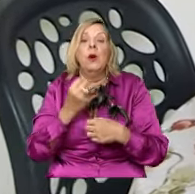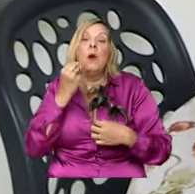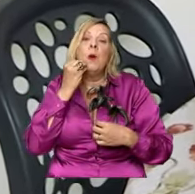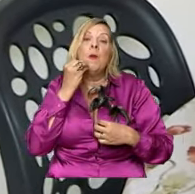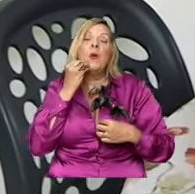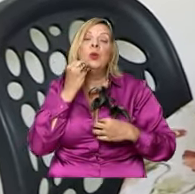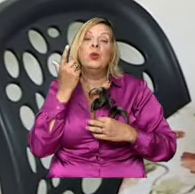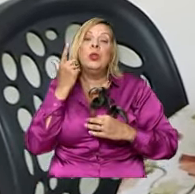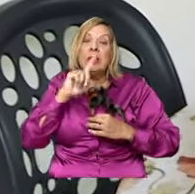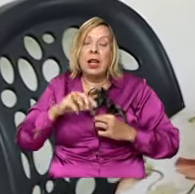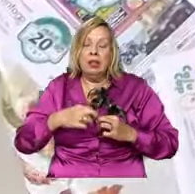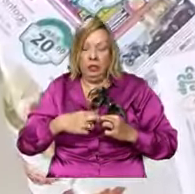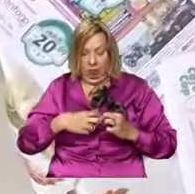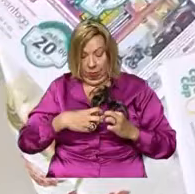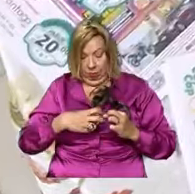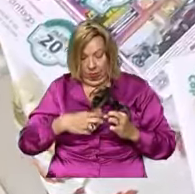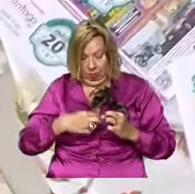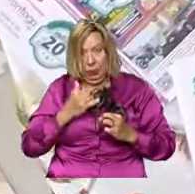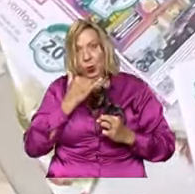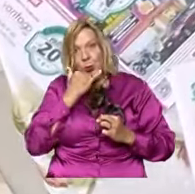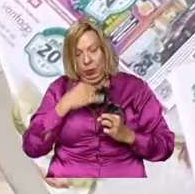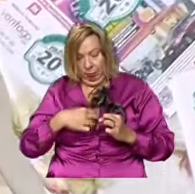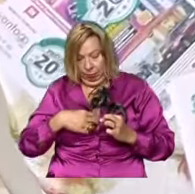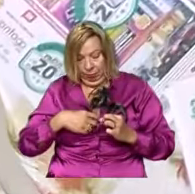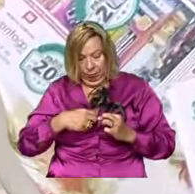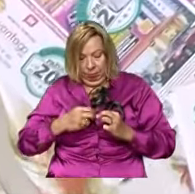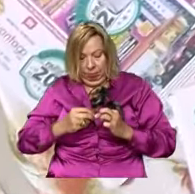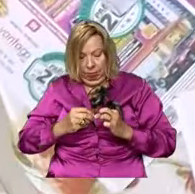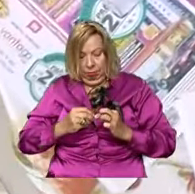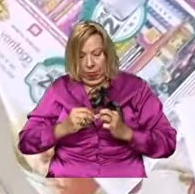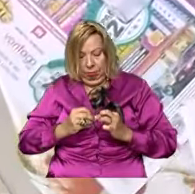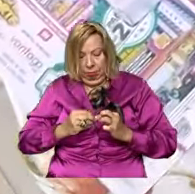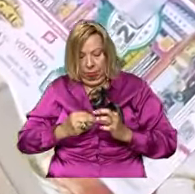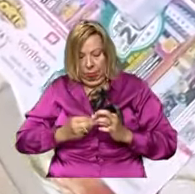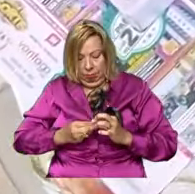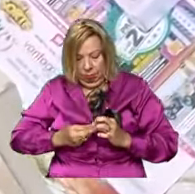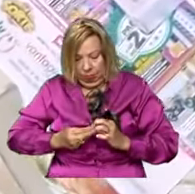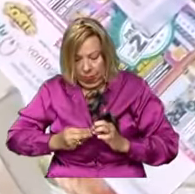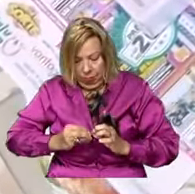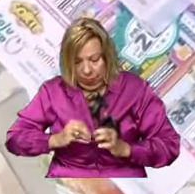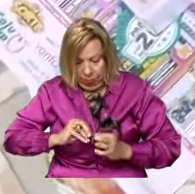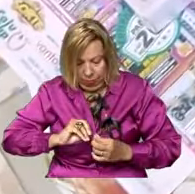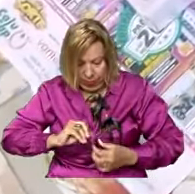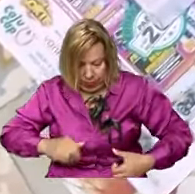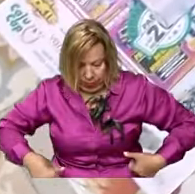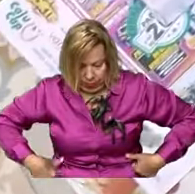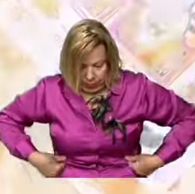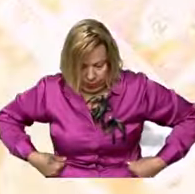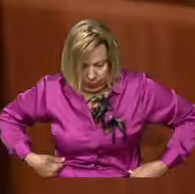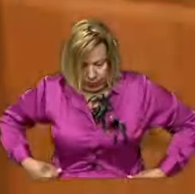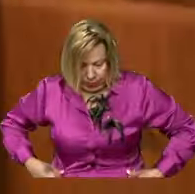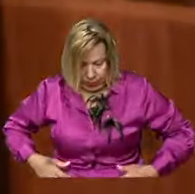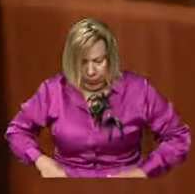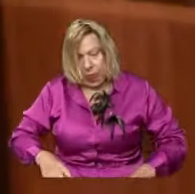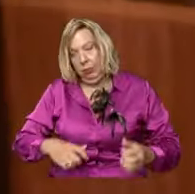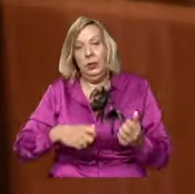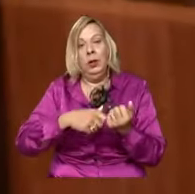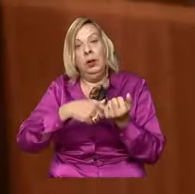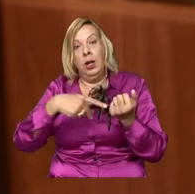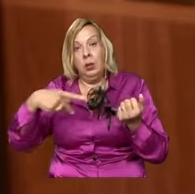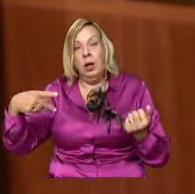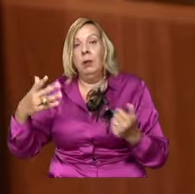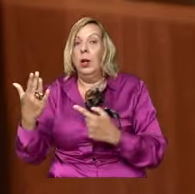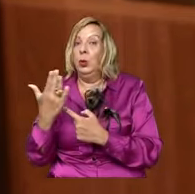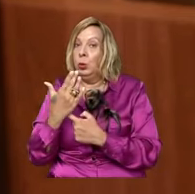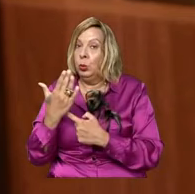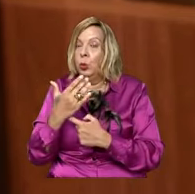porque foi através do Cajucap que me ajudou a manter minha família, os estudos dos meus filhos. Que Deus abençoe